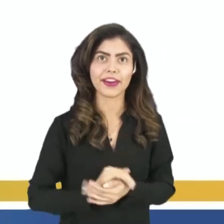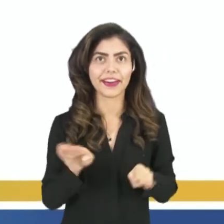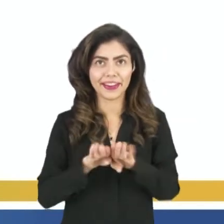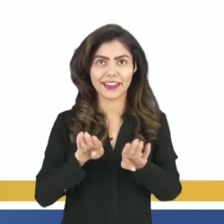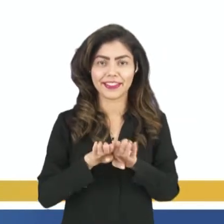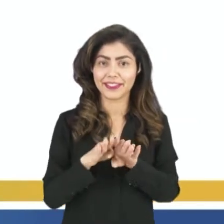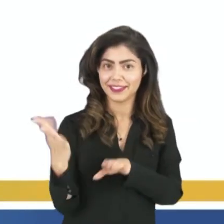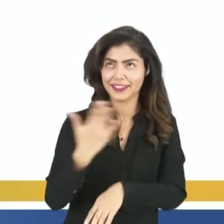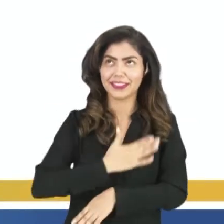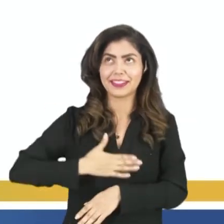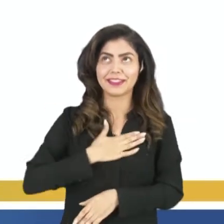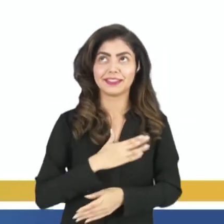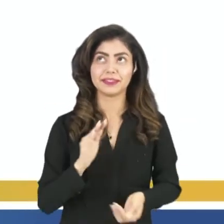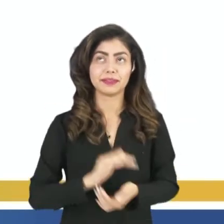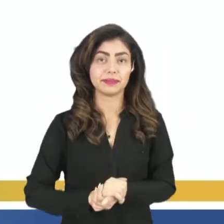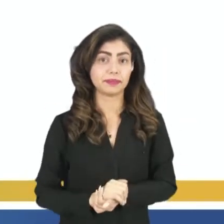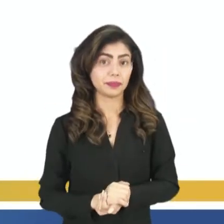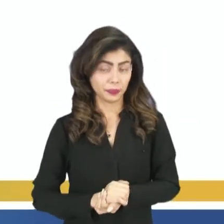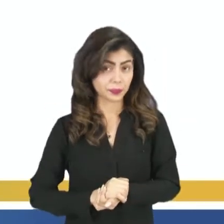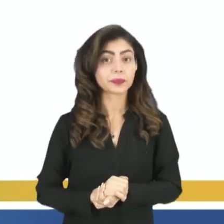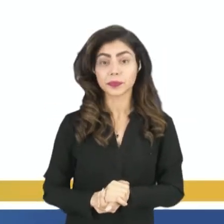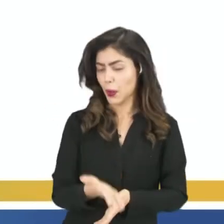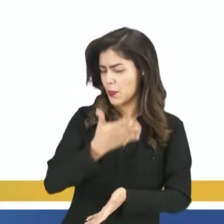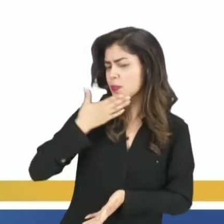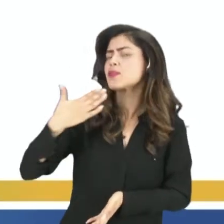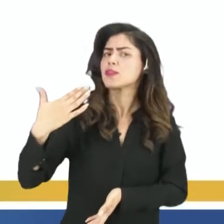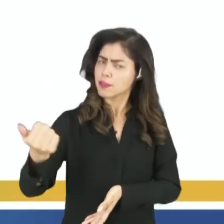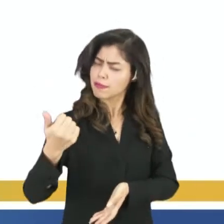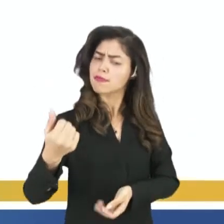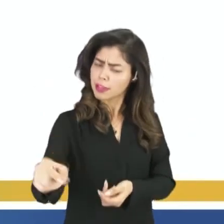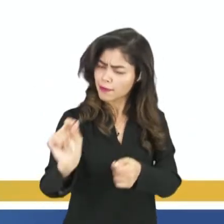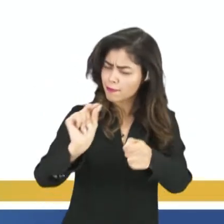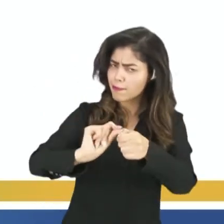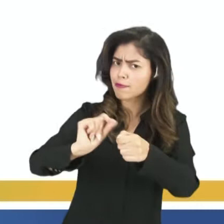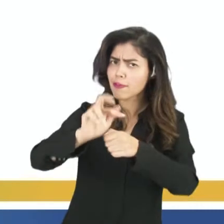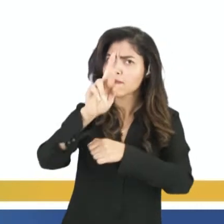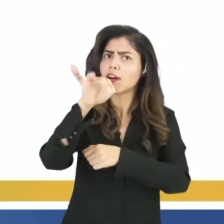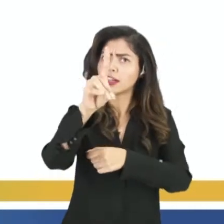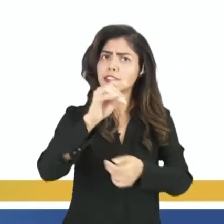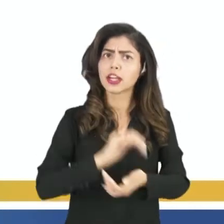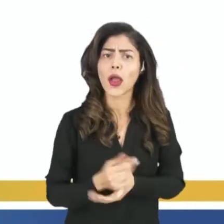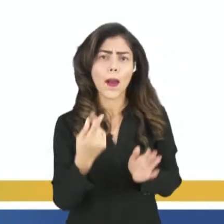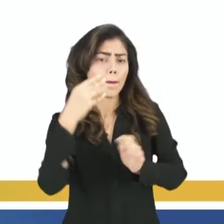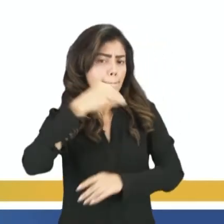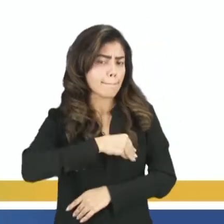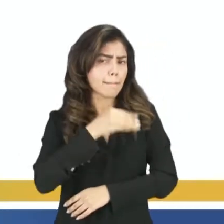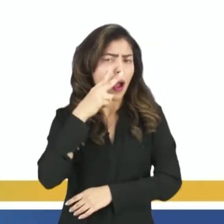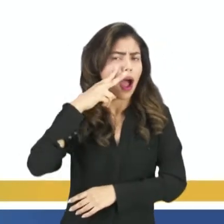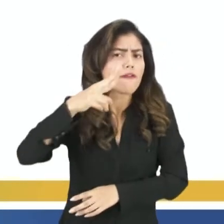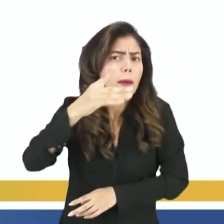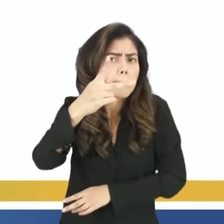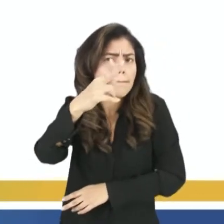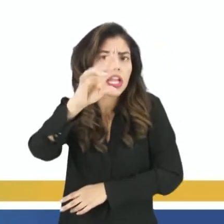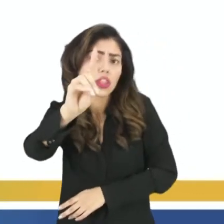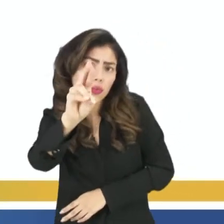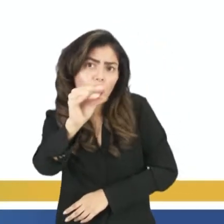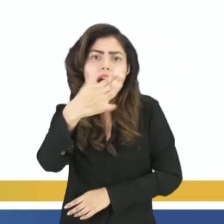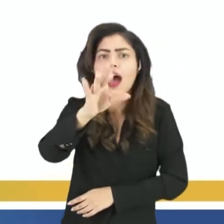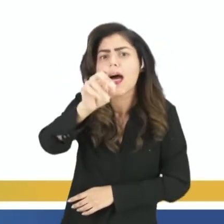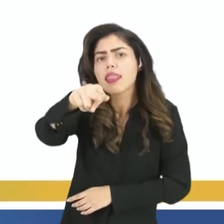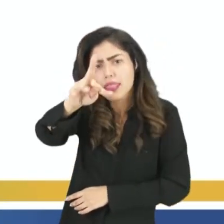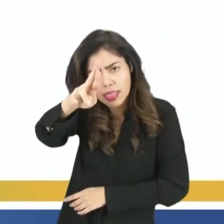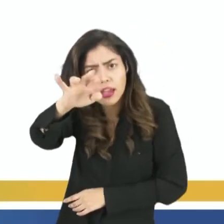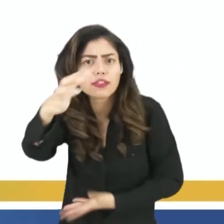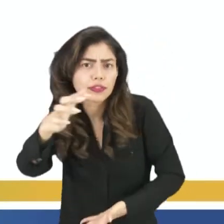né, gostam ou têm como preferência a marca Ford? Vejamos aqui o Pedro, certo? A Anete,